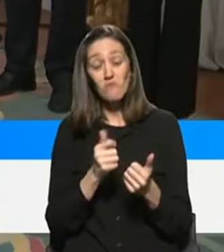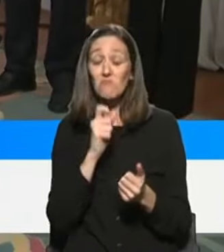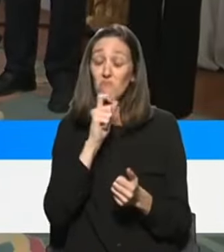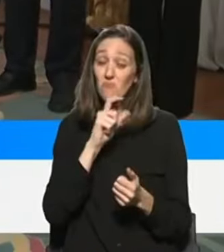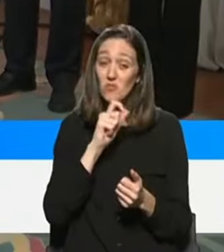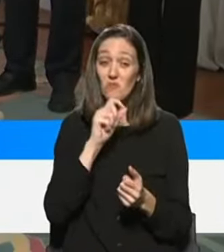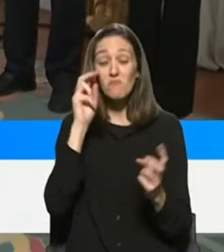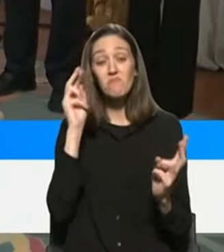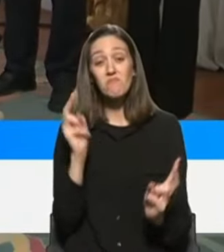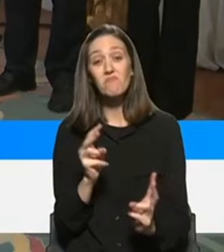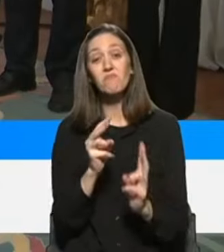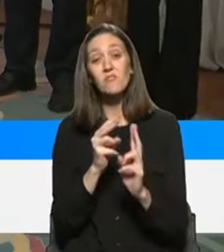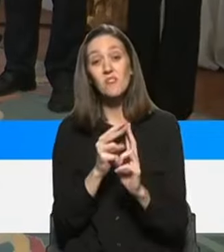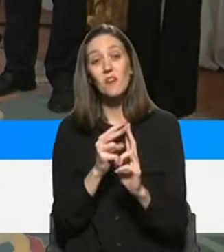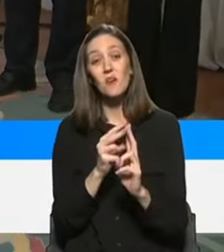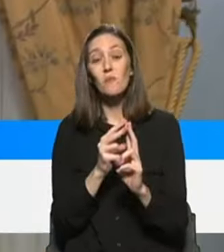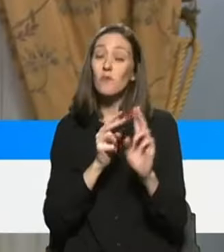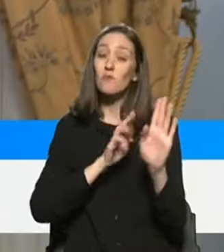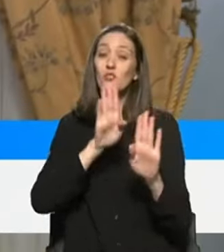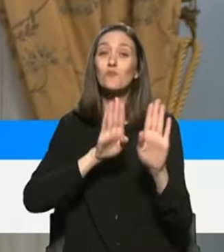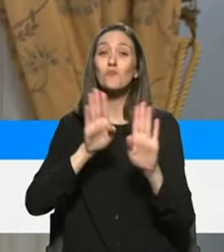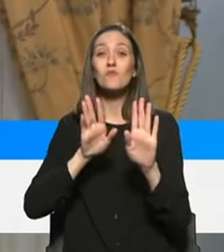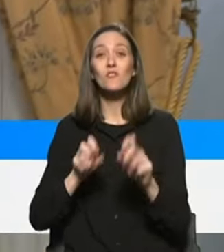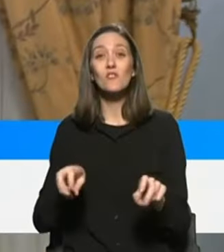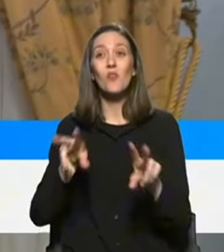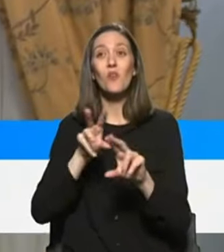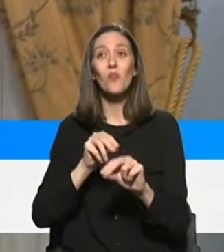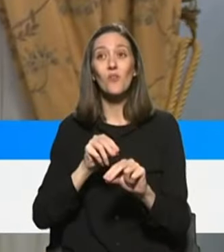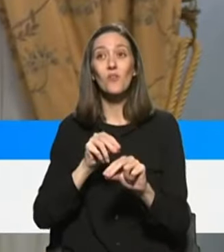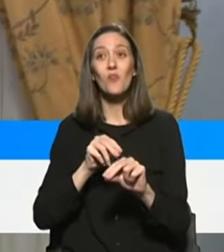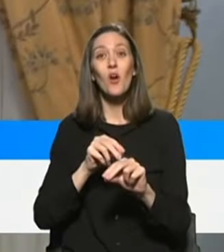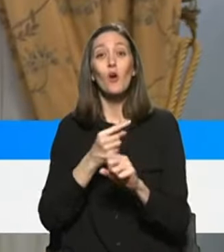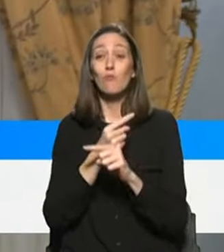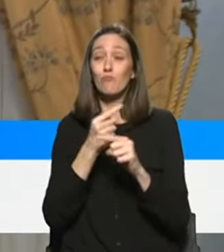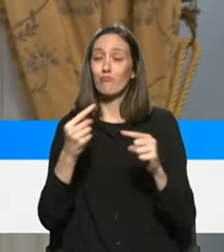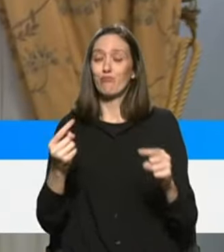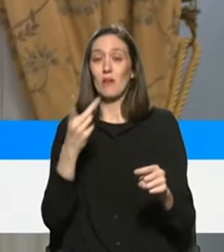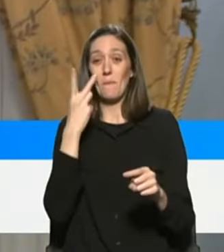tempos nos encontremos para a nova exposição, que o meu espólio é grande